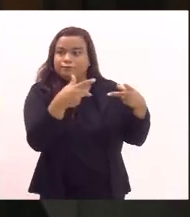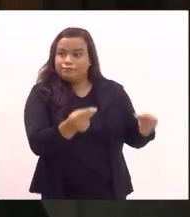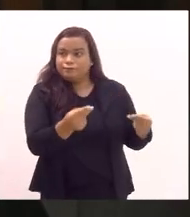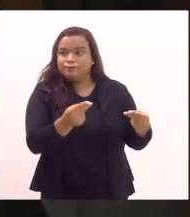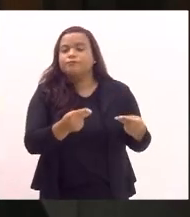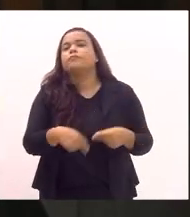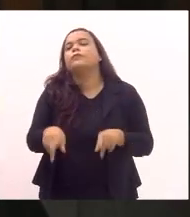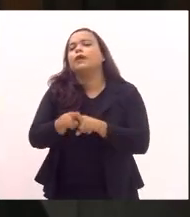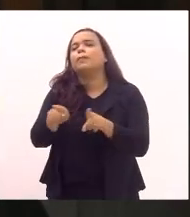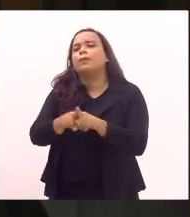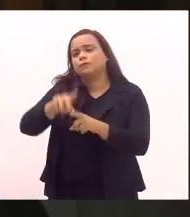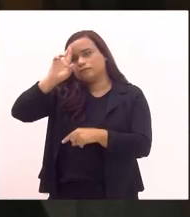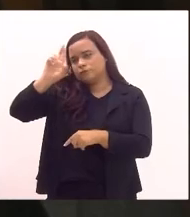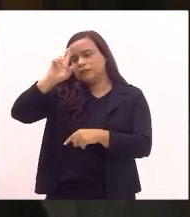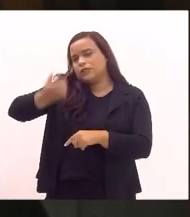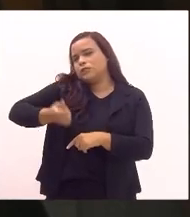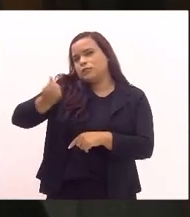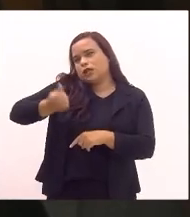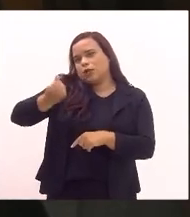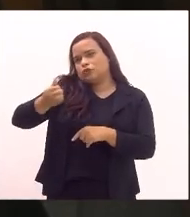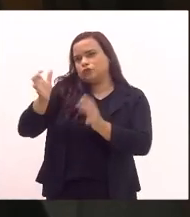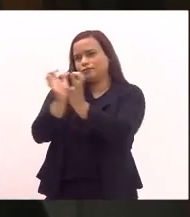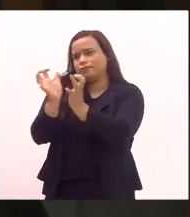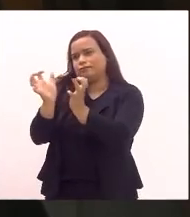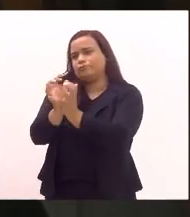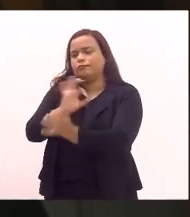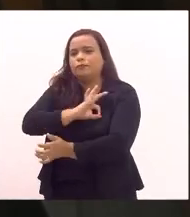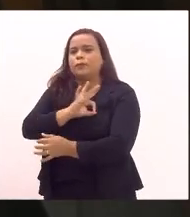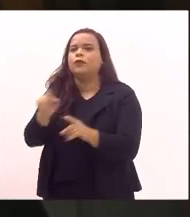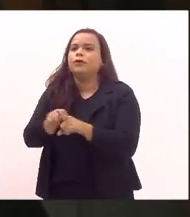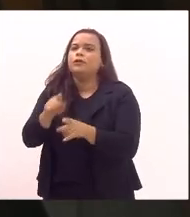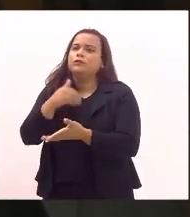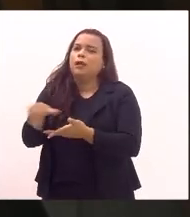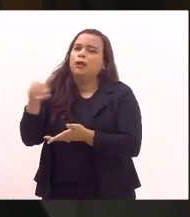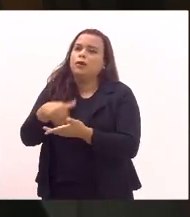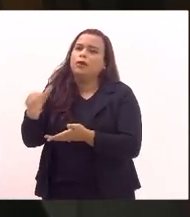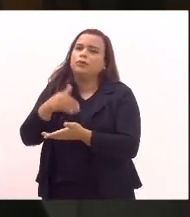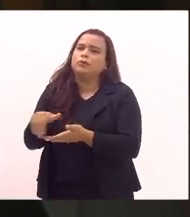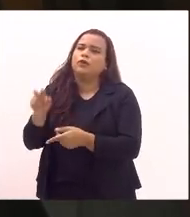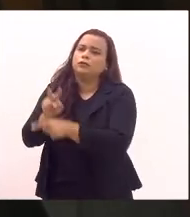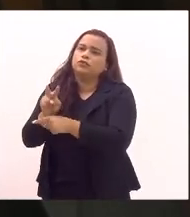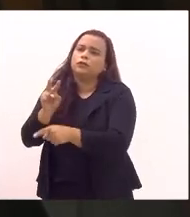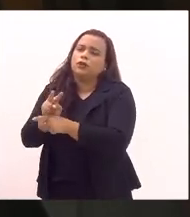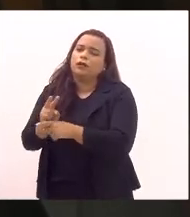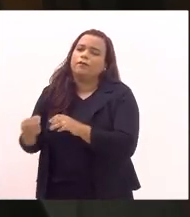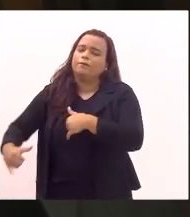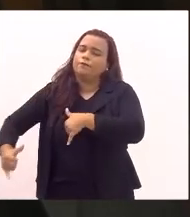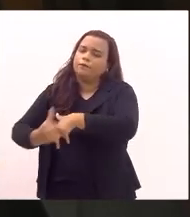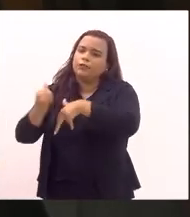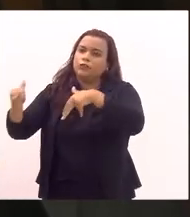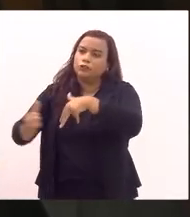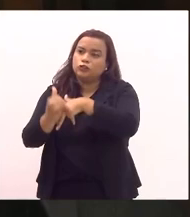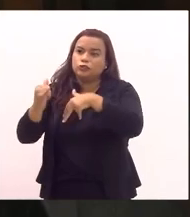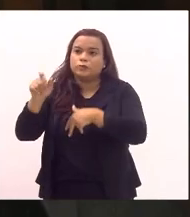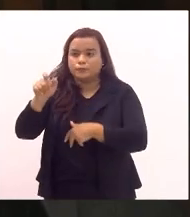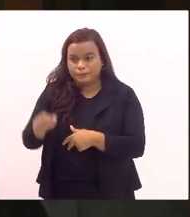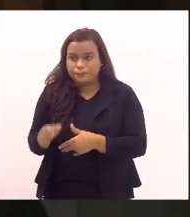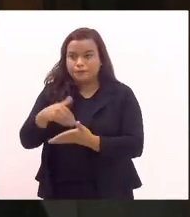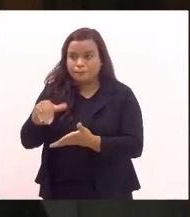e ir secretária da secretaria ciência vítima hoje Coronel full comandante da